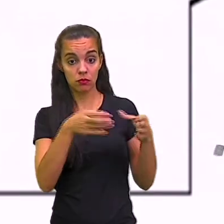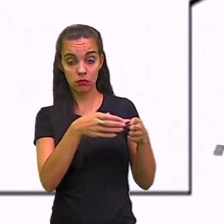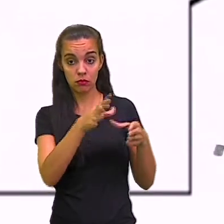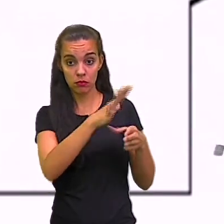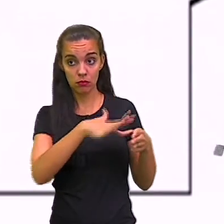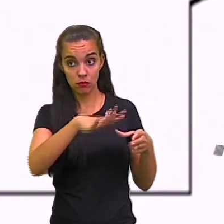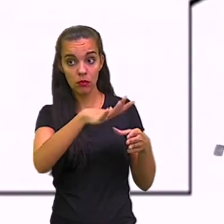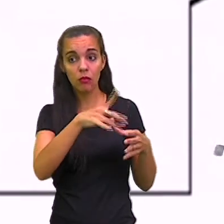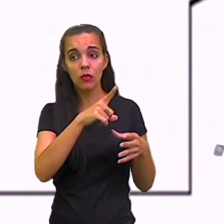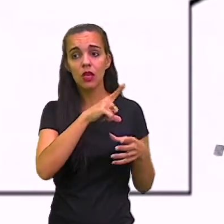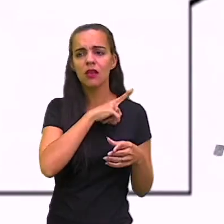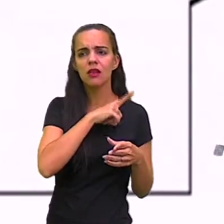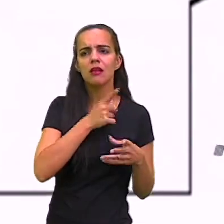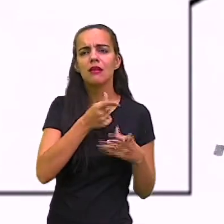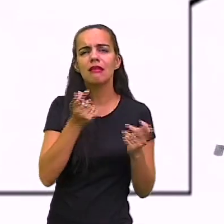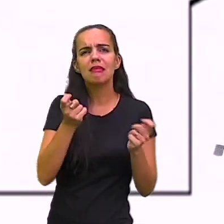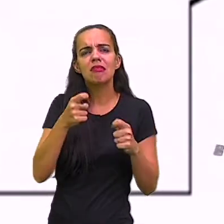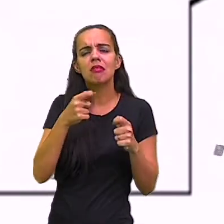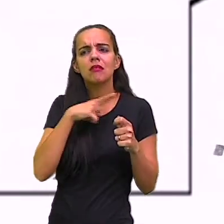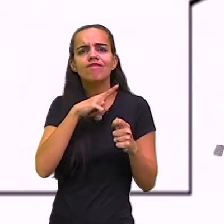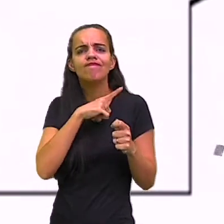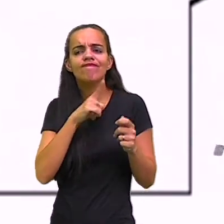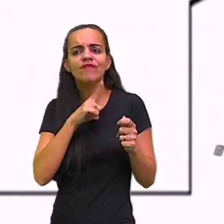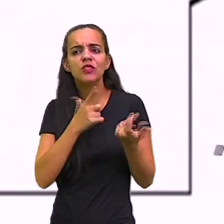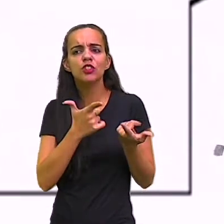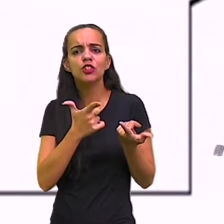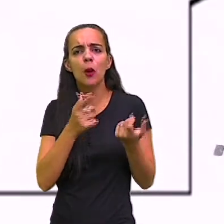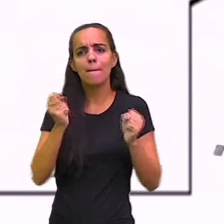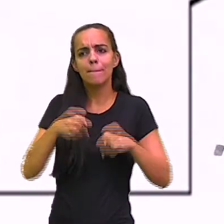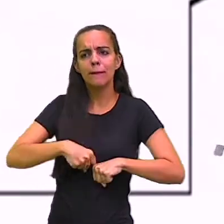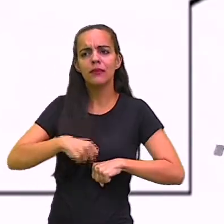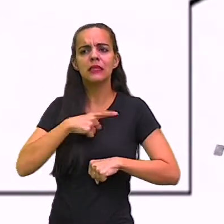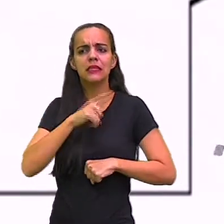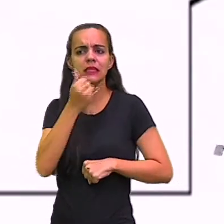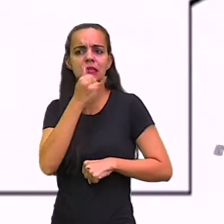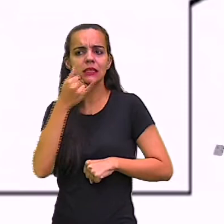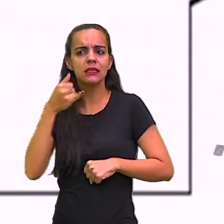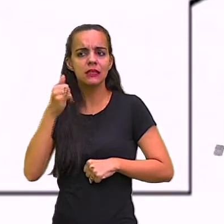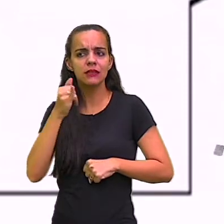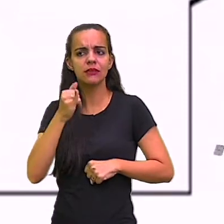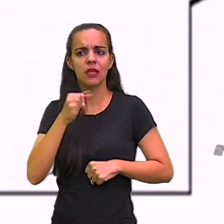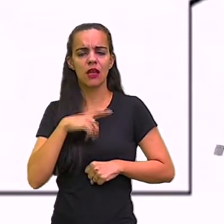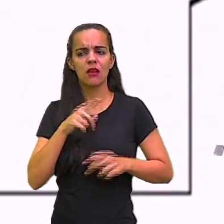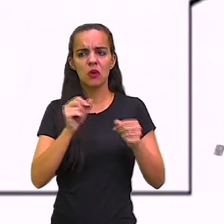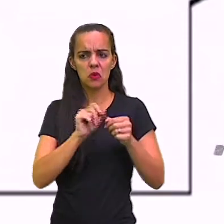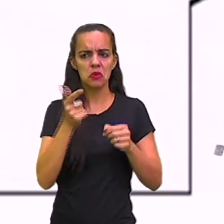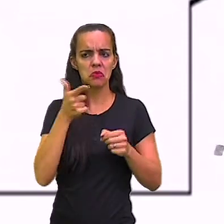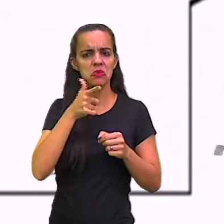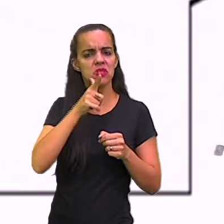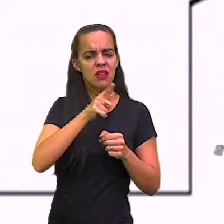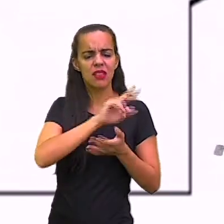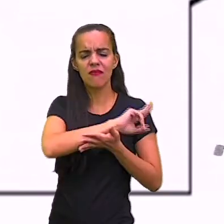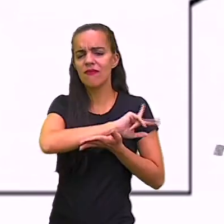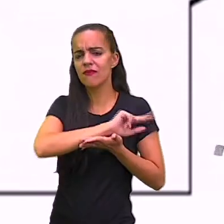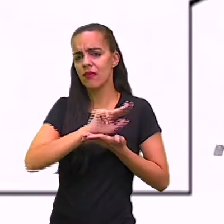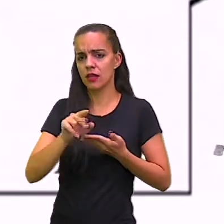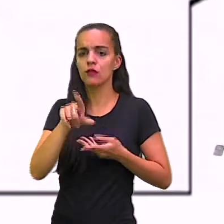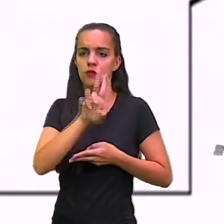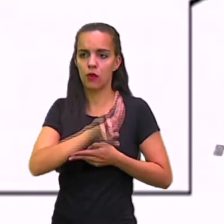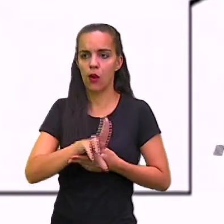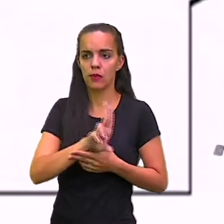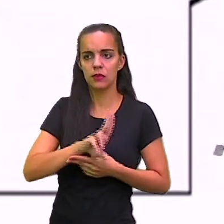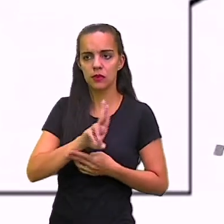básicos um circuito elétrico pode desempenhar diversas funções